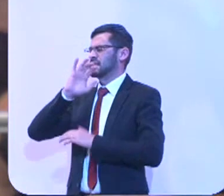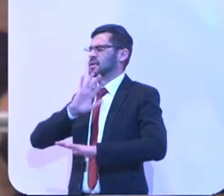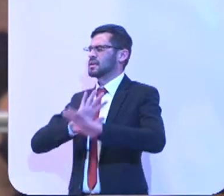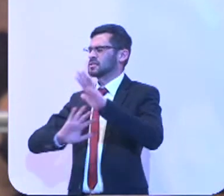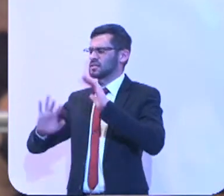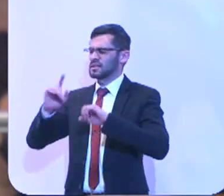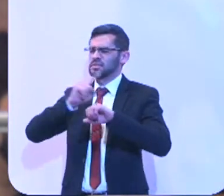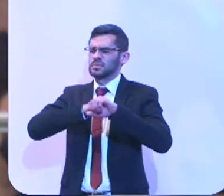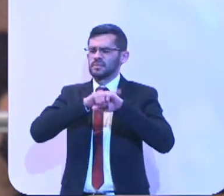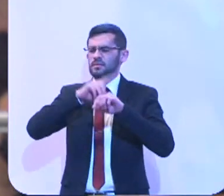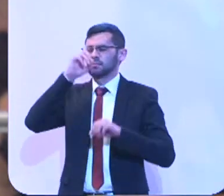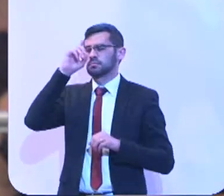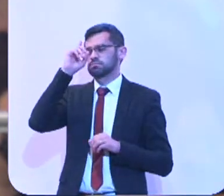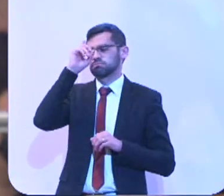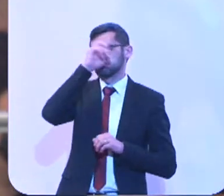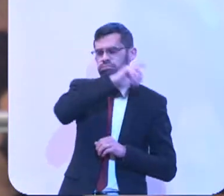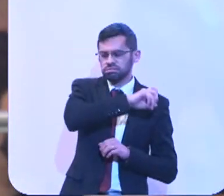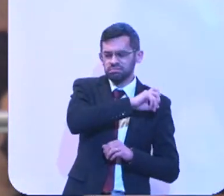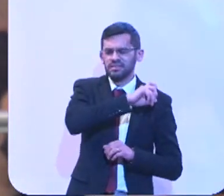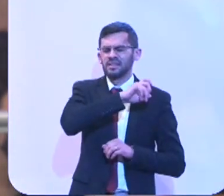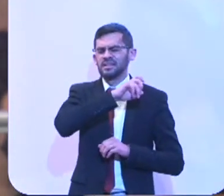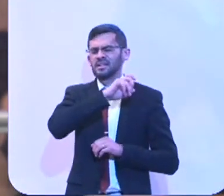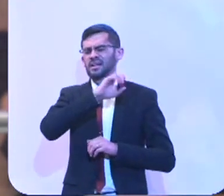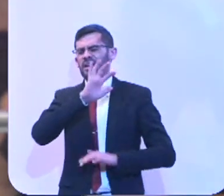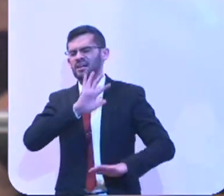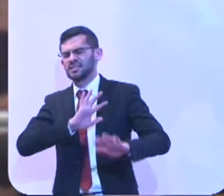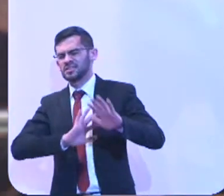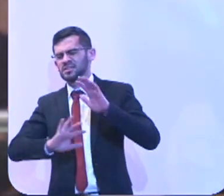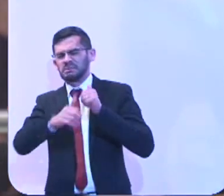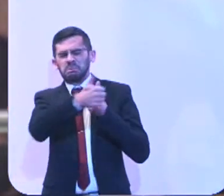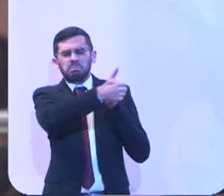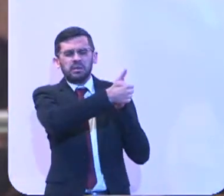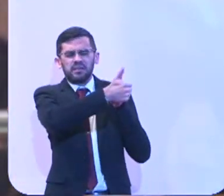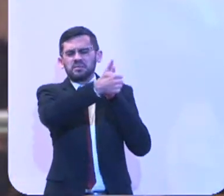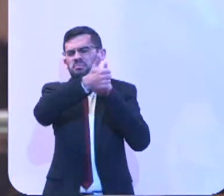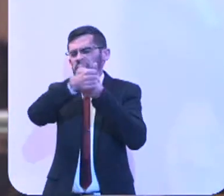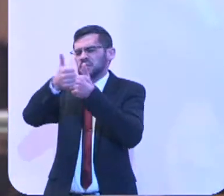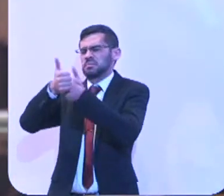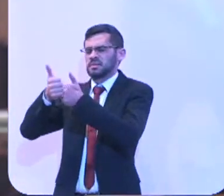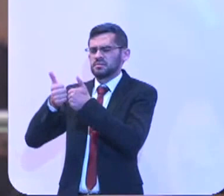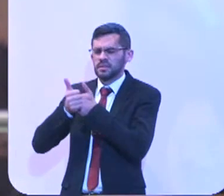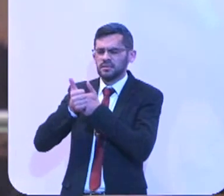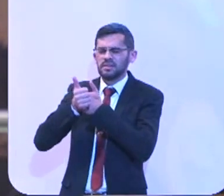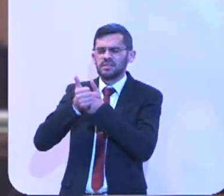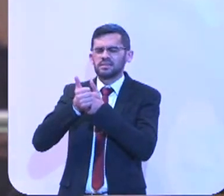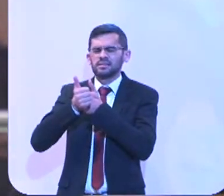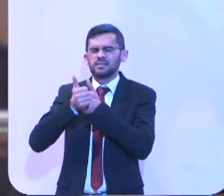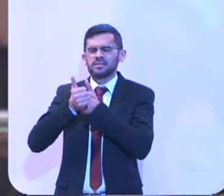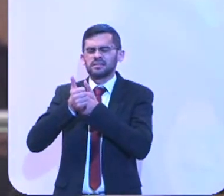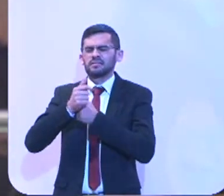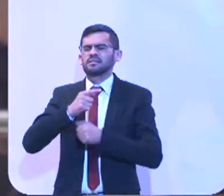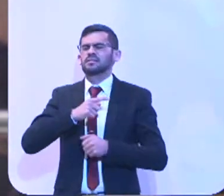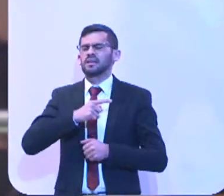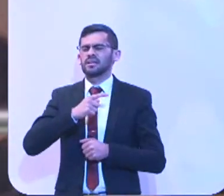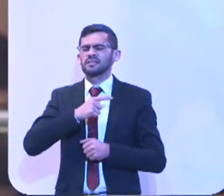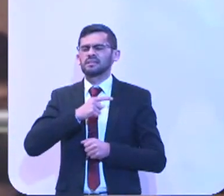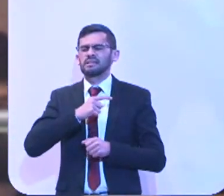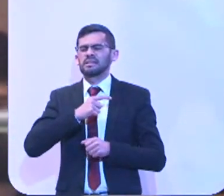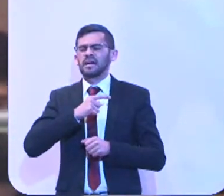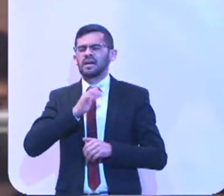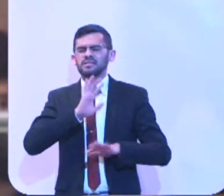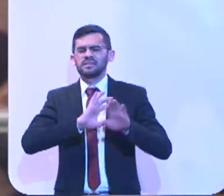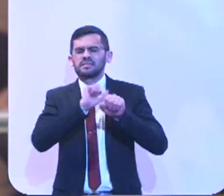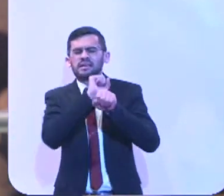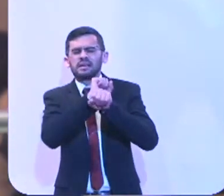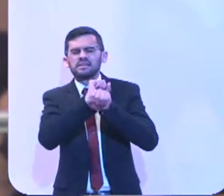sejam difíceis, ainda que em torno de nós, ah Deus, a esperança